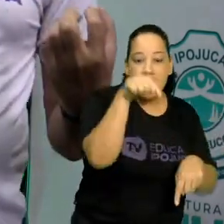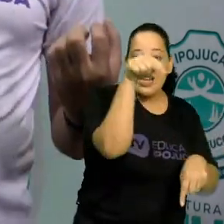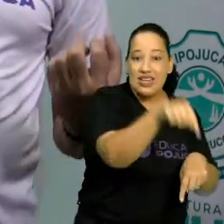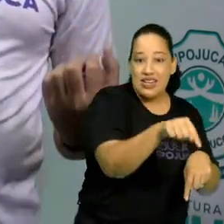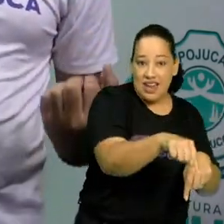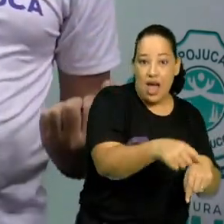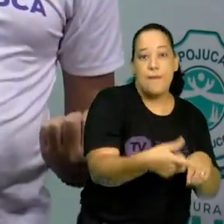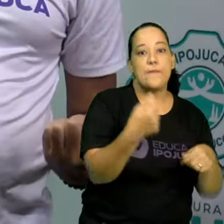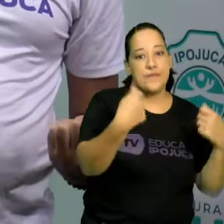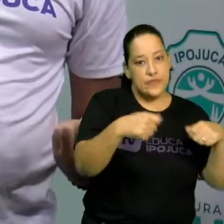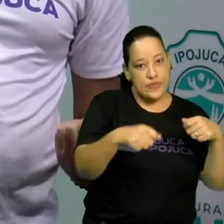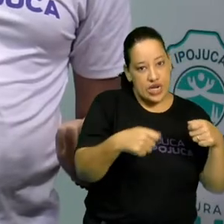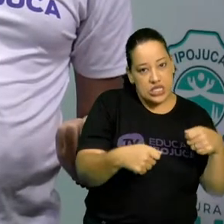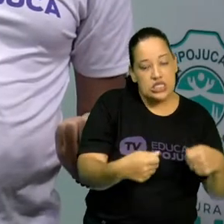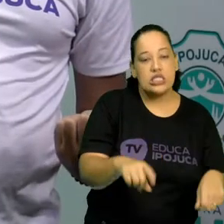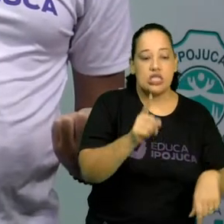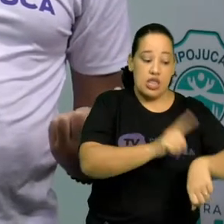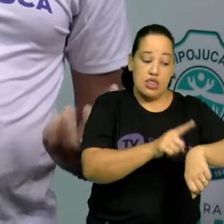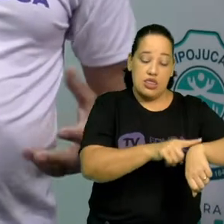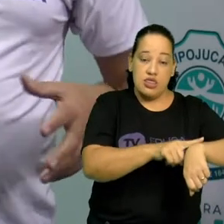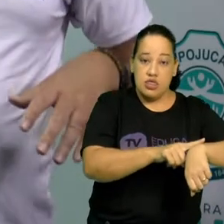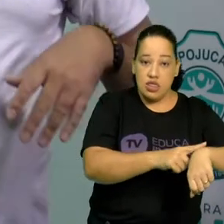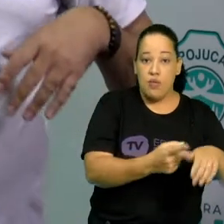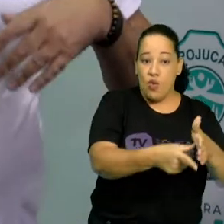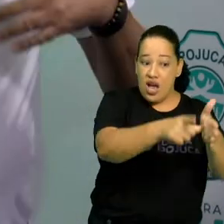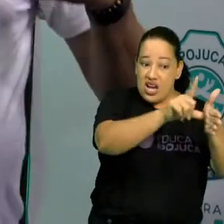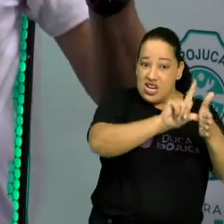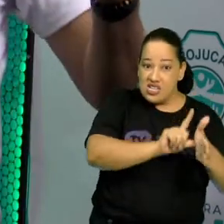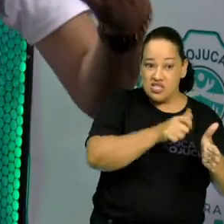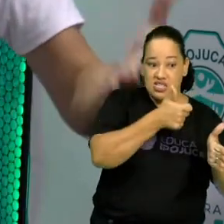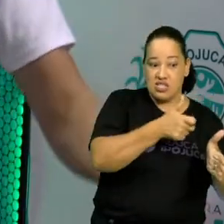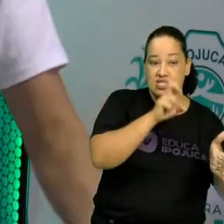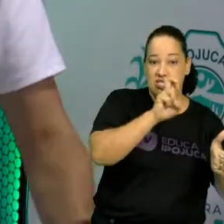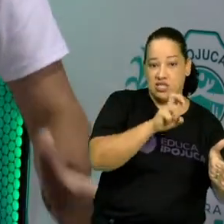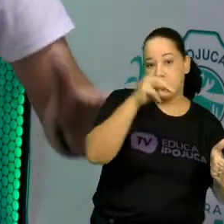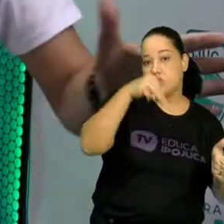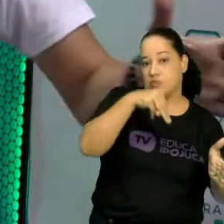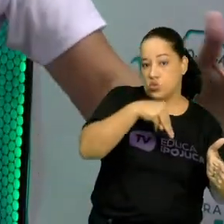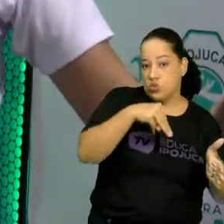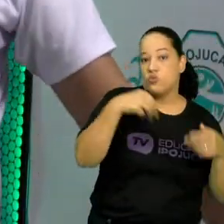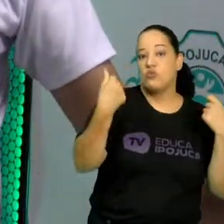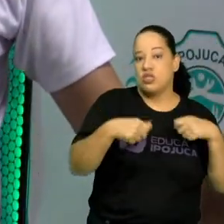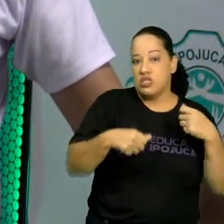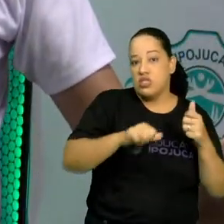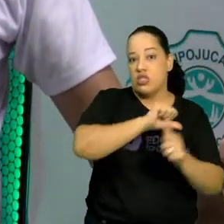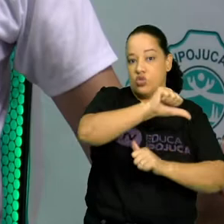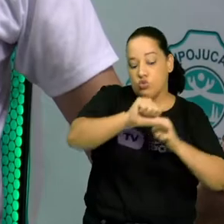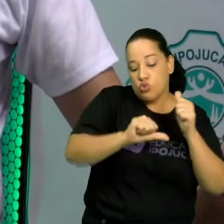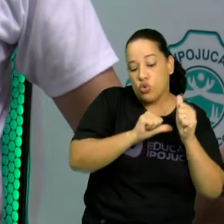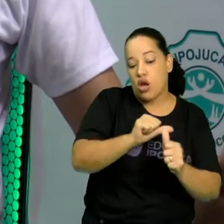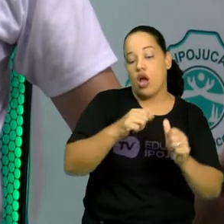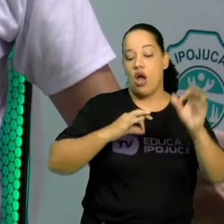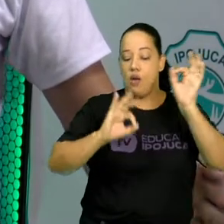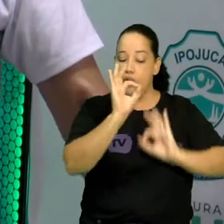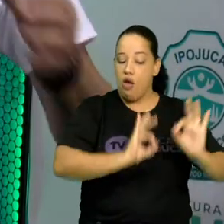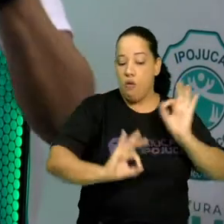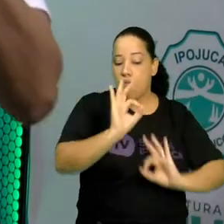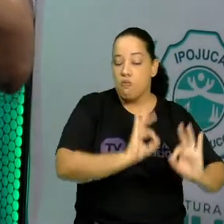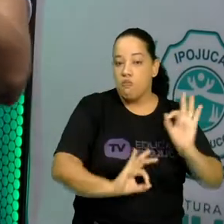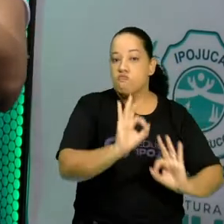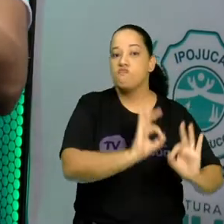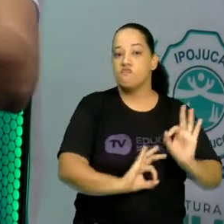15 minutos antes, na verdade, para me trocar, para me arrumar, para ir para o ensaio.